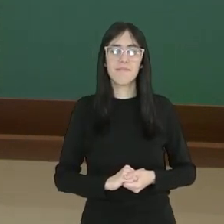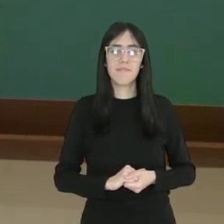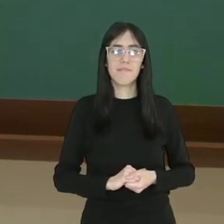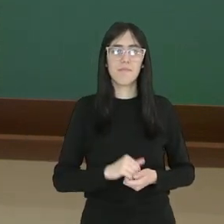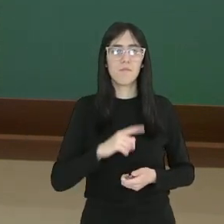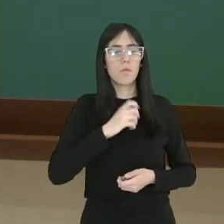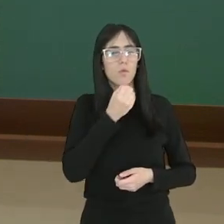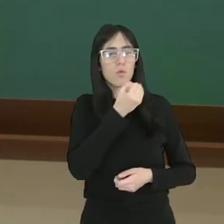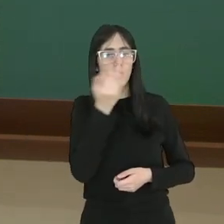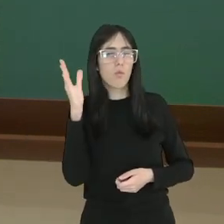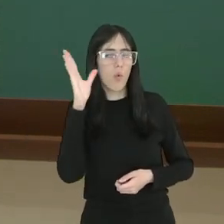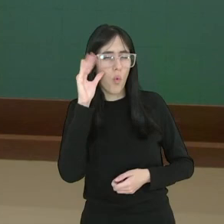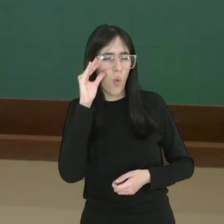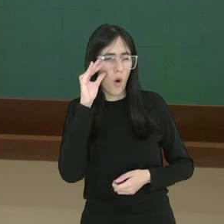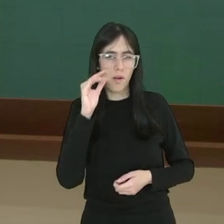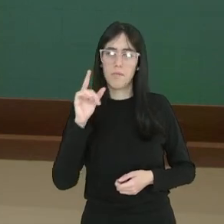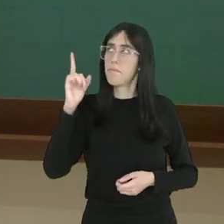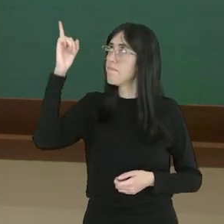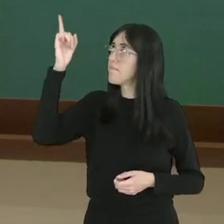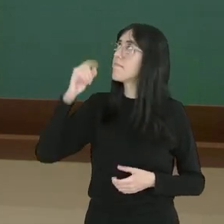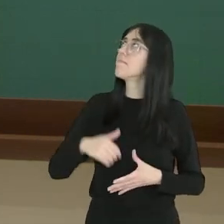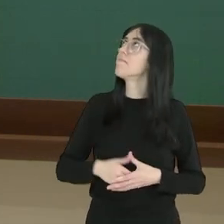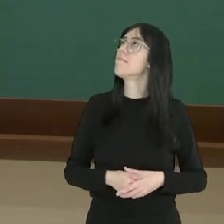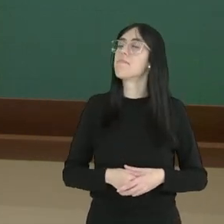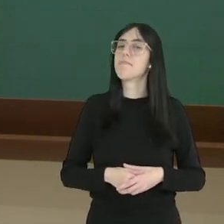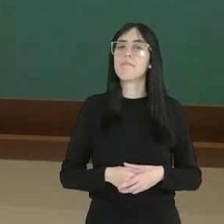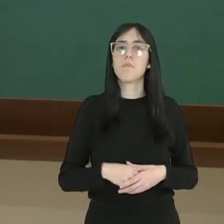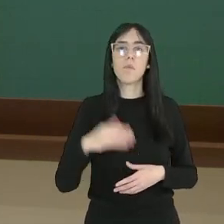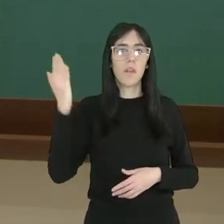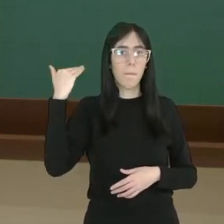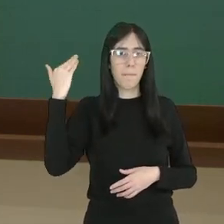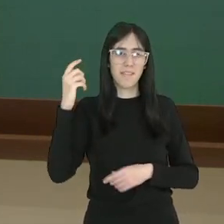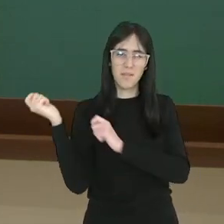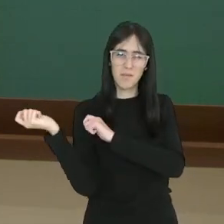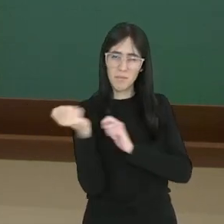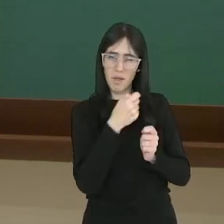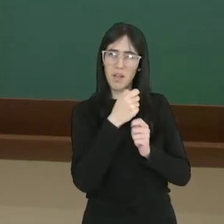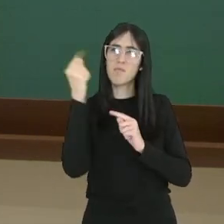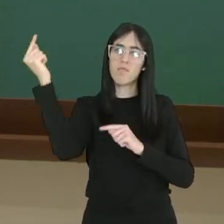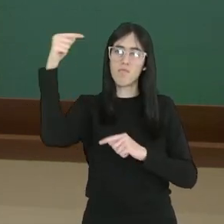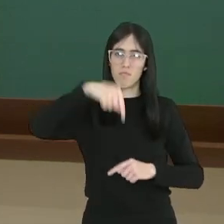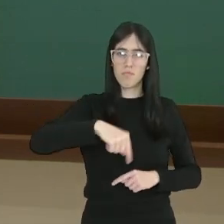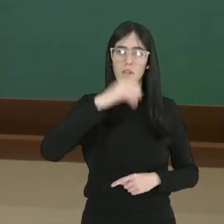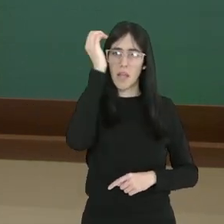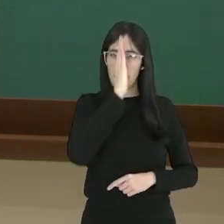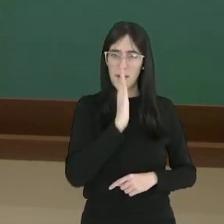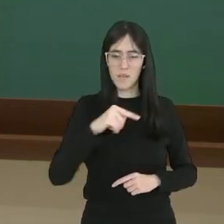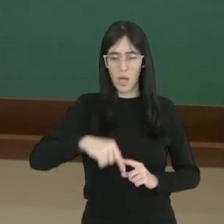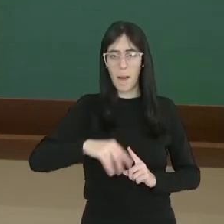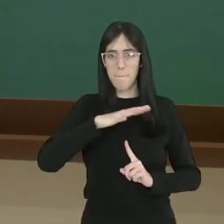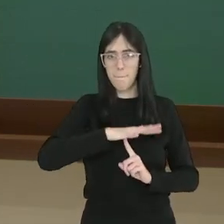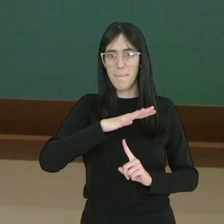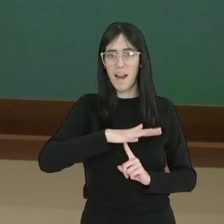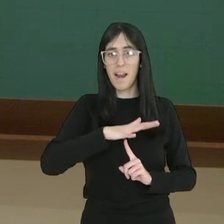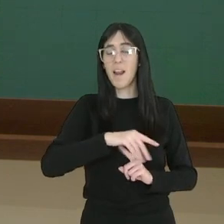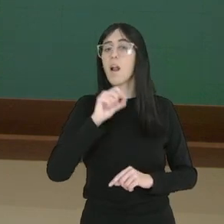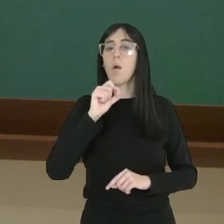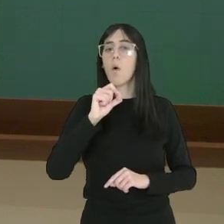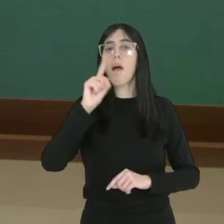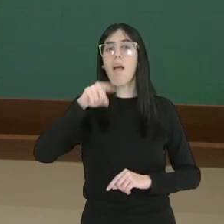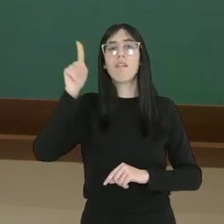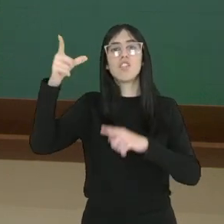Algumas curiosidades então. Quando chegou aqui no Brasil, mais especificamente no Paraná, chegou pelos